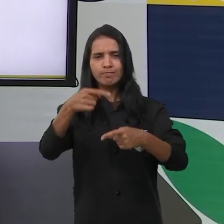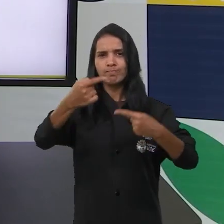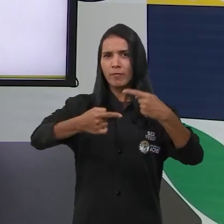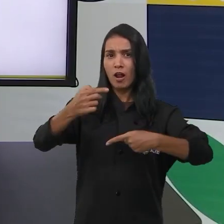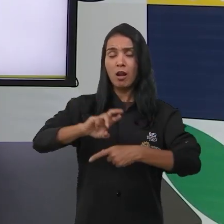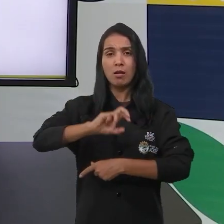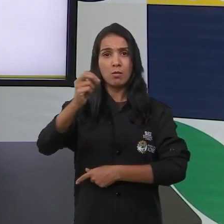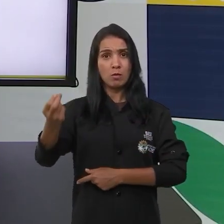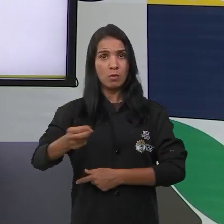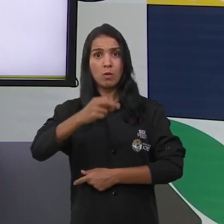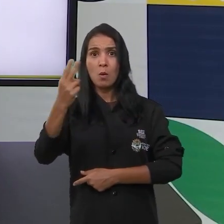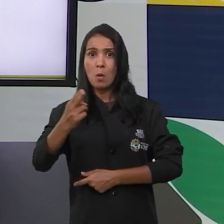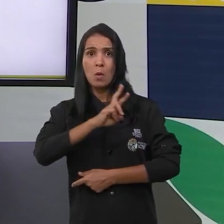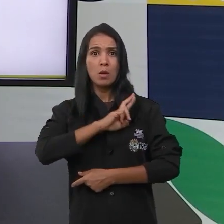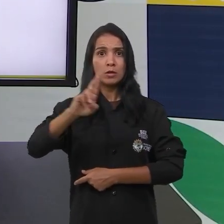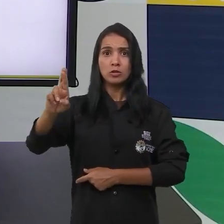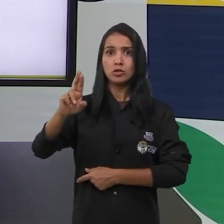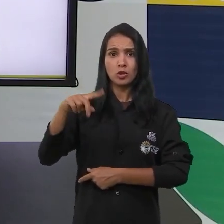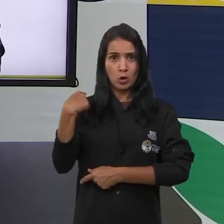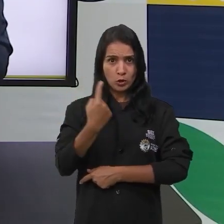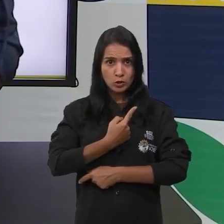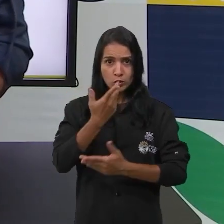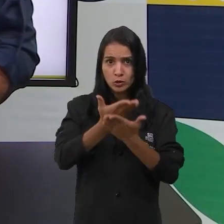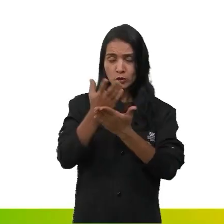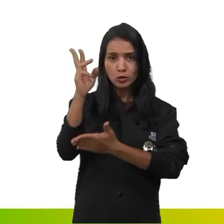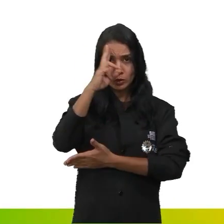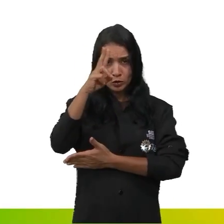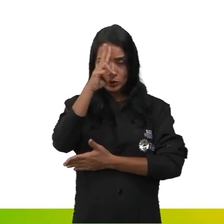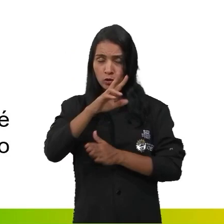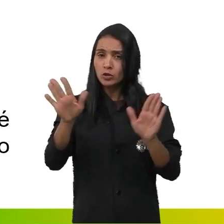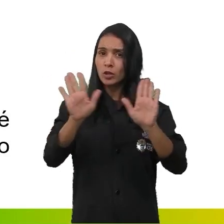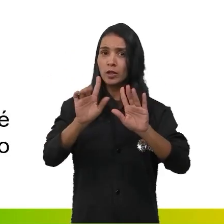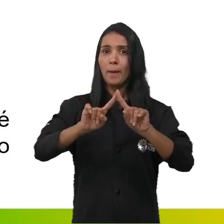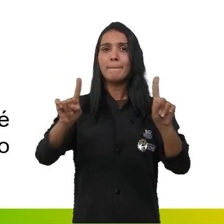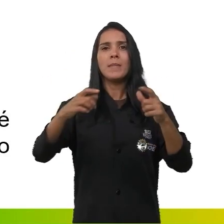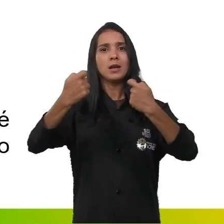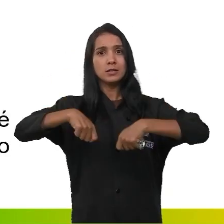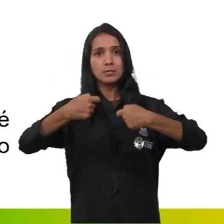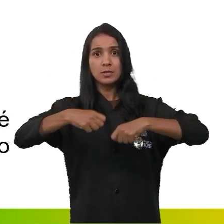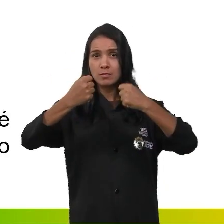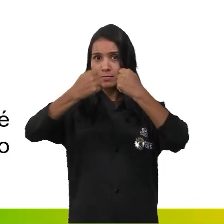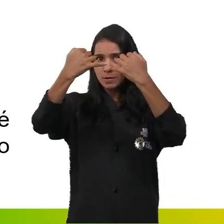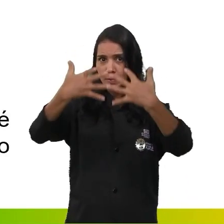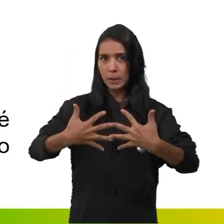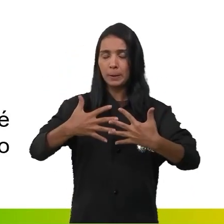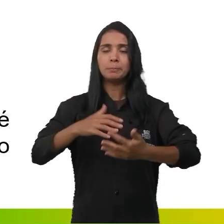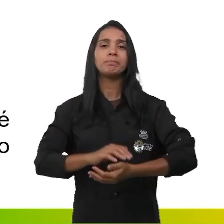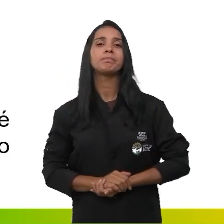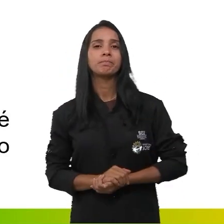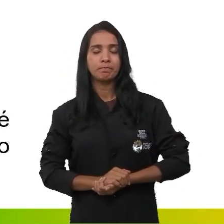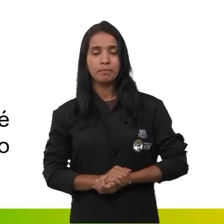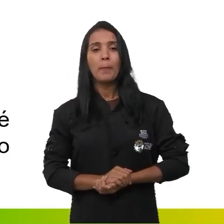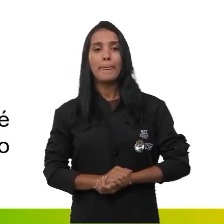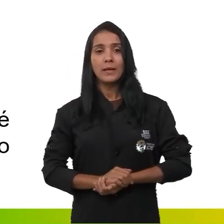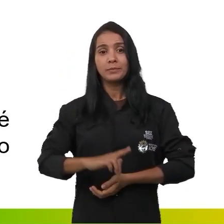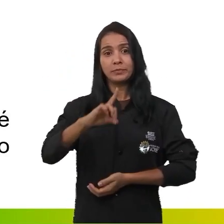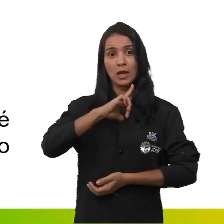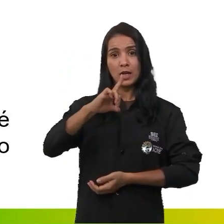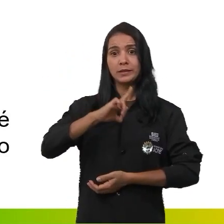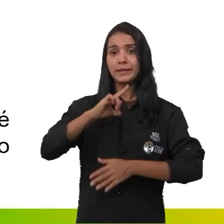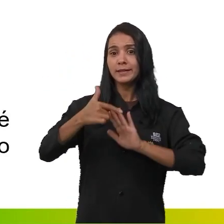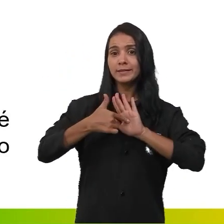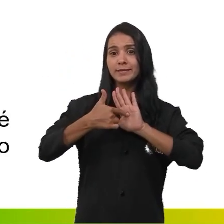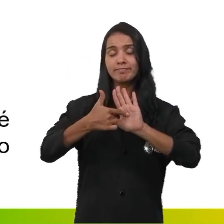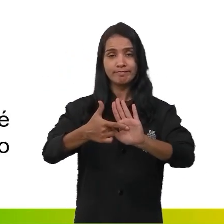tipo de assunto nas nossas aulas de história, tá bom? Continuando. Eu trouxe agora exemplos, vamos ver agora exemplos